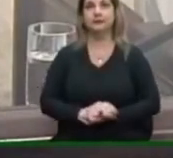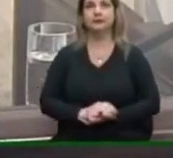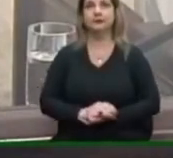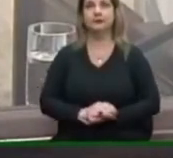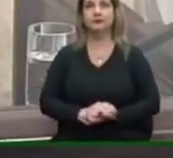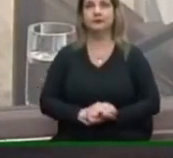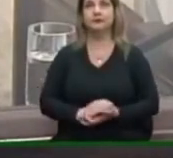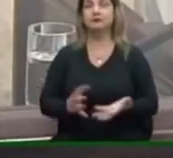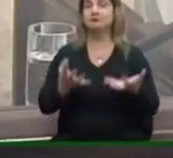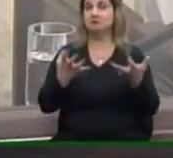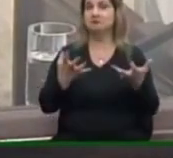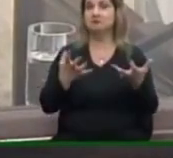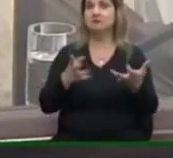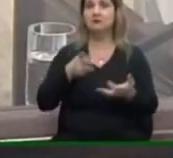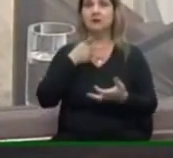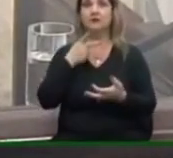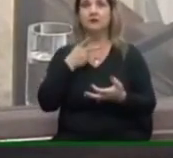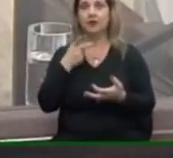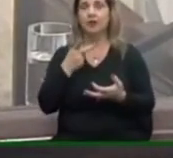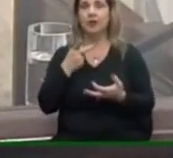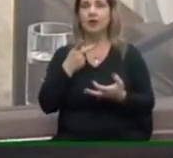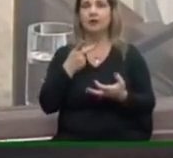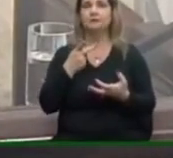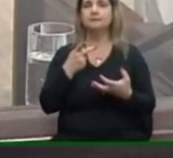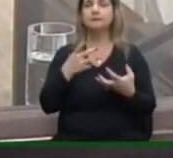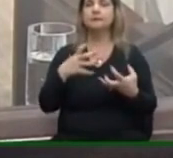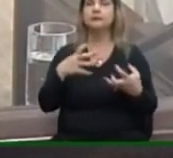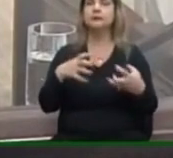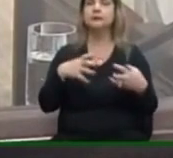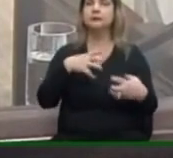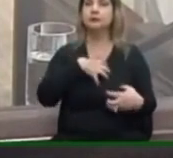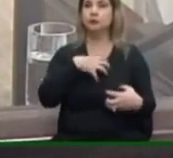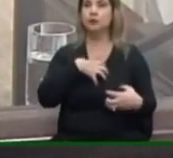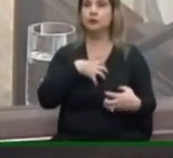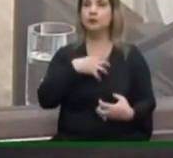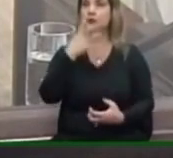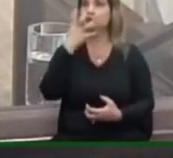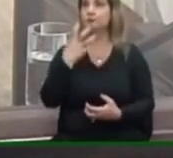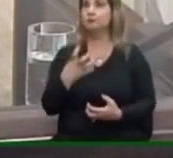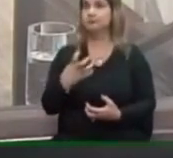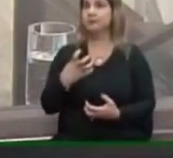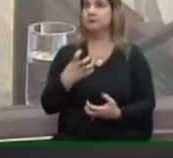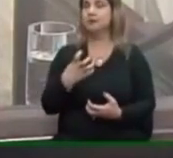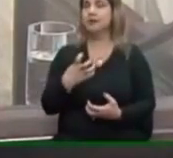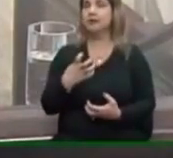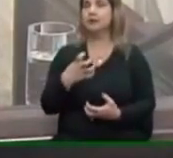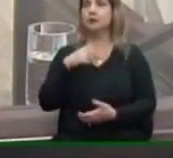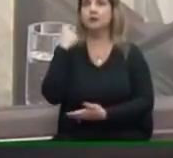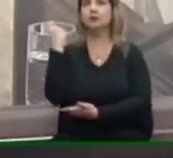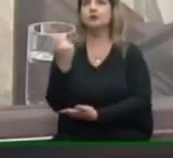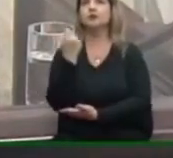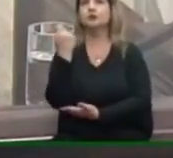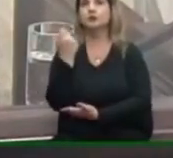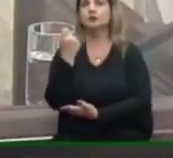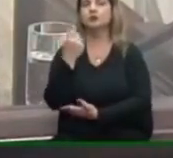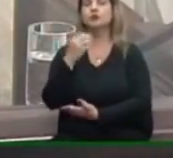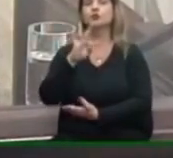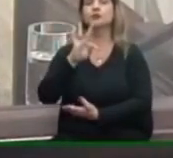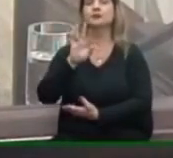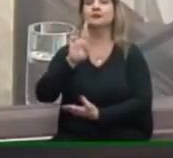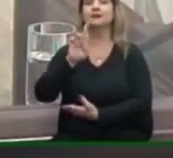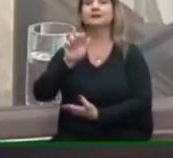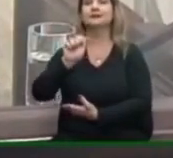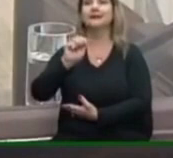um ato de bravura que teve o Rio Grande do Sul por ocasião do Tratado de